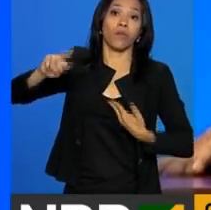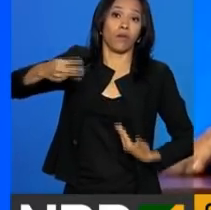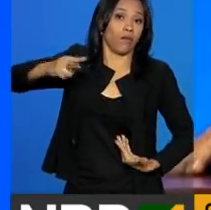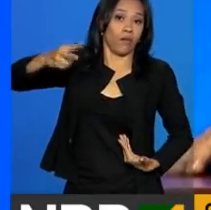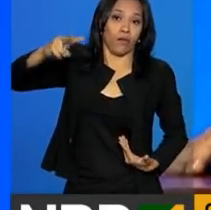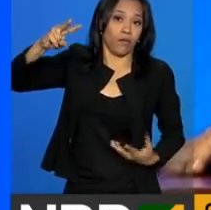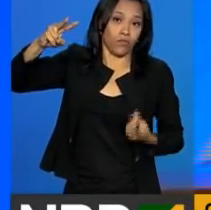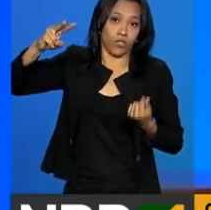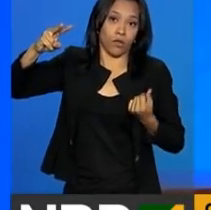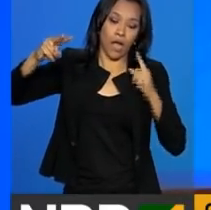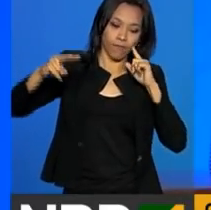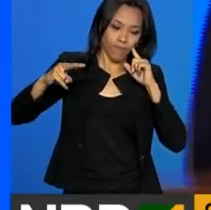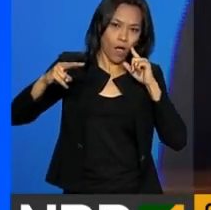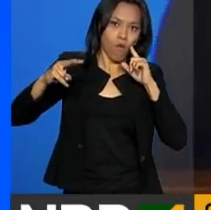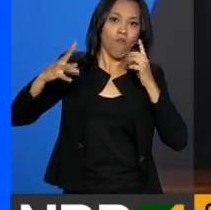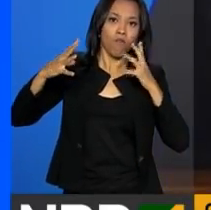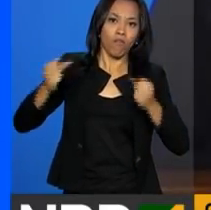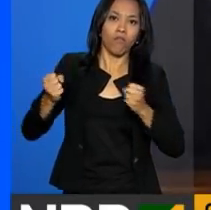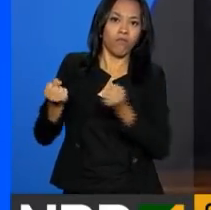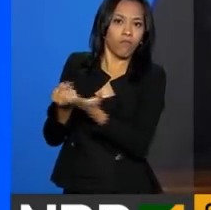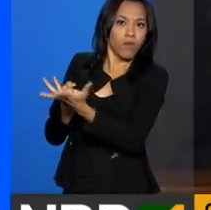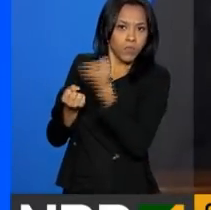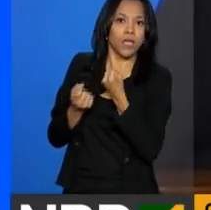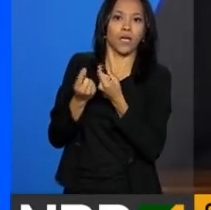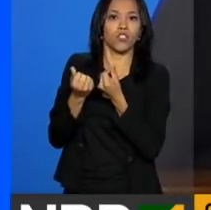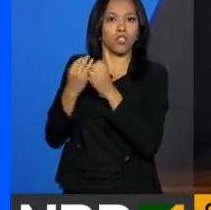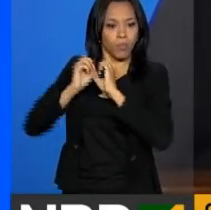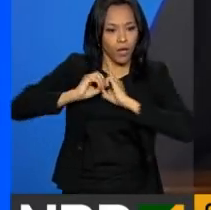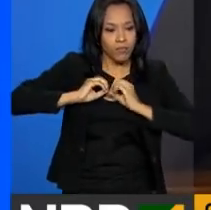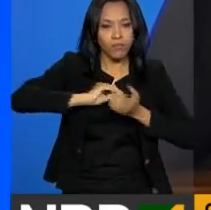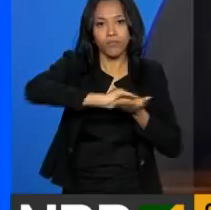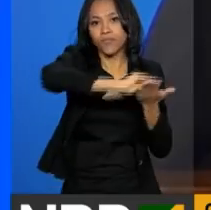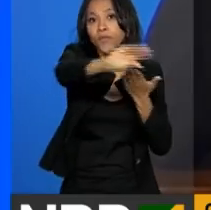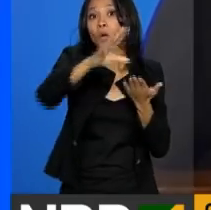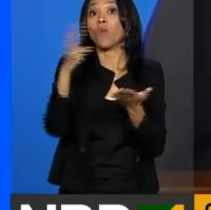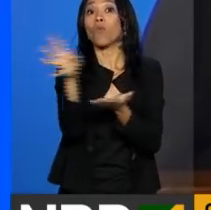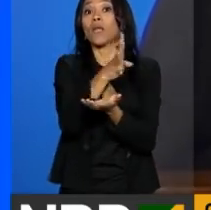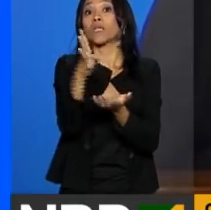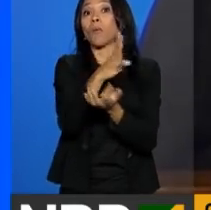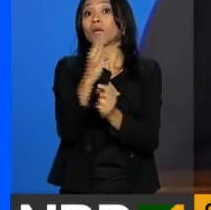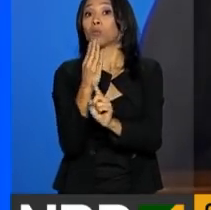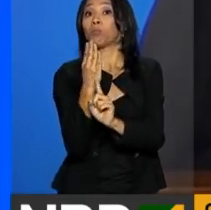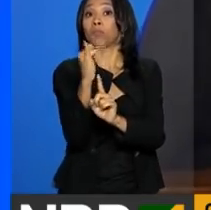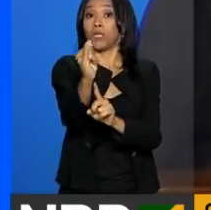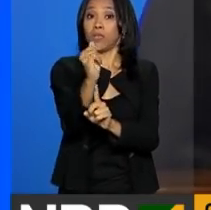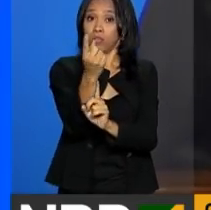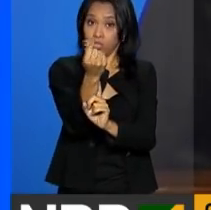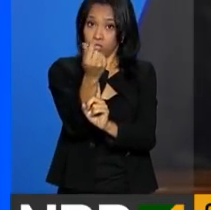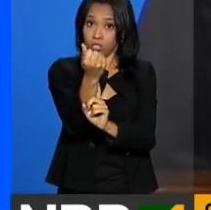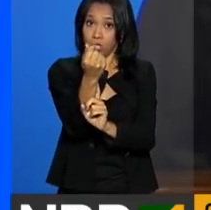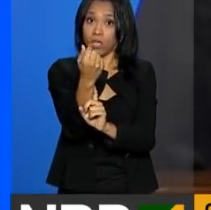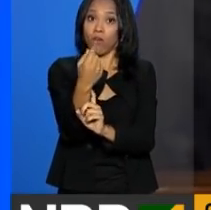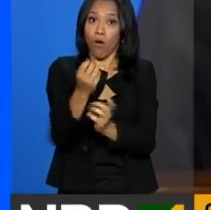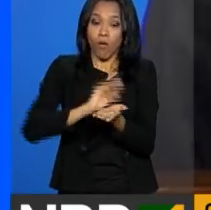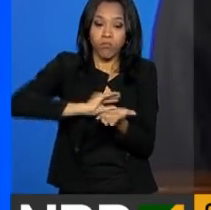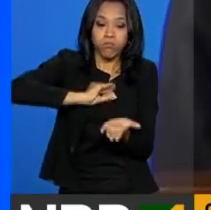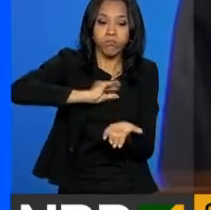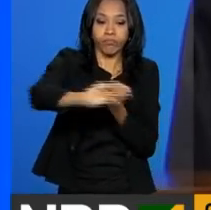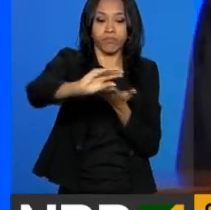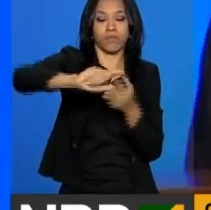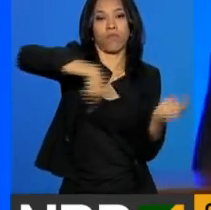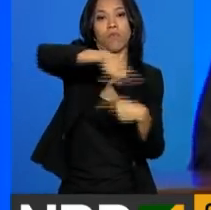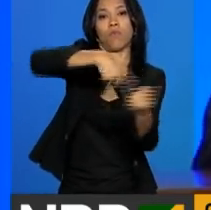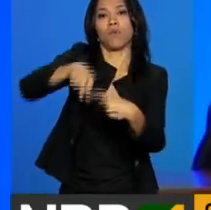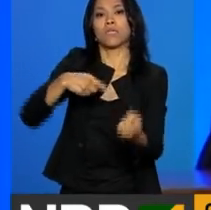essa verba nós colocamos 44 bilhões de reais na economia é a sacados por